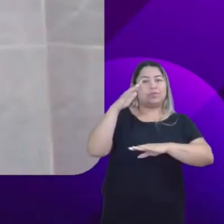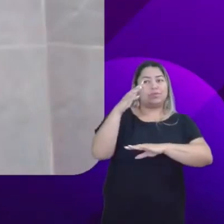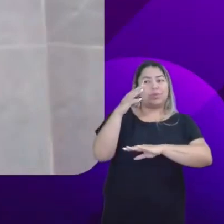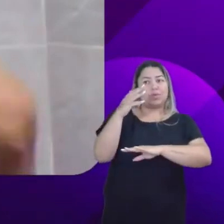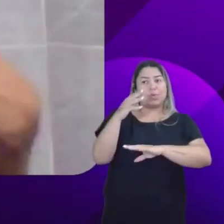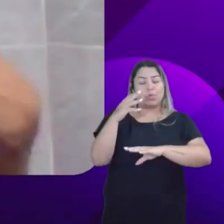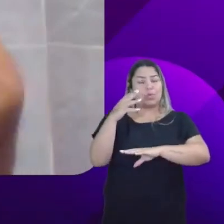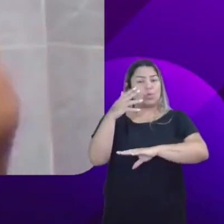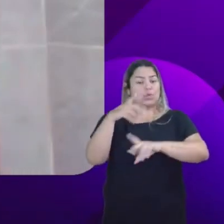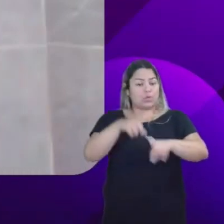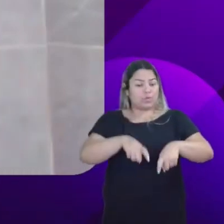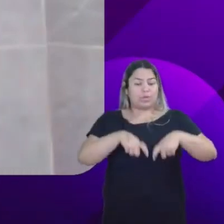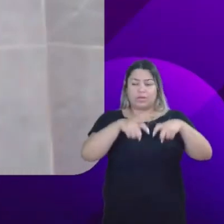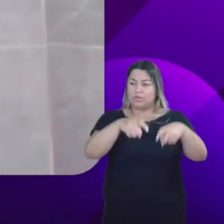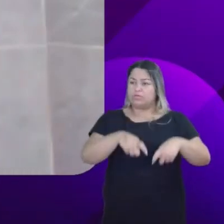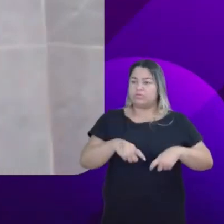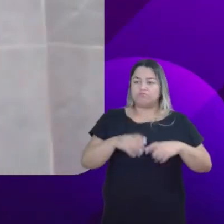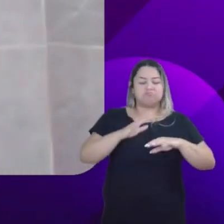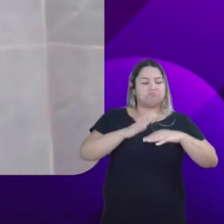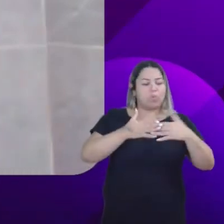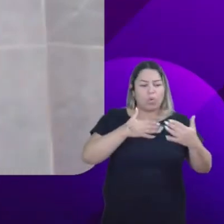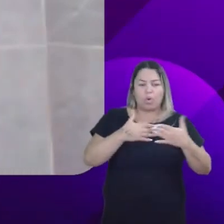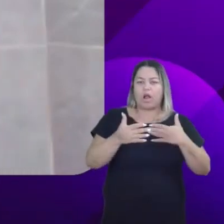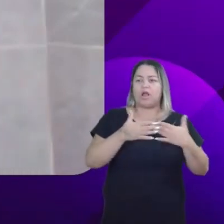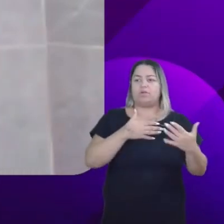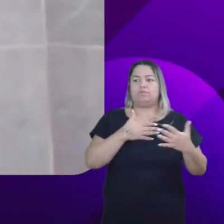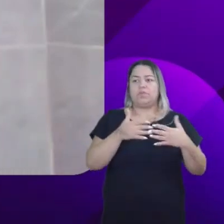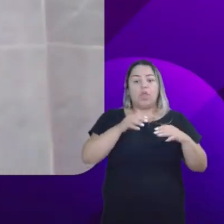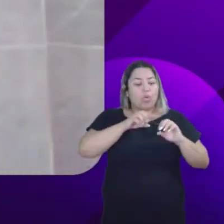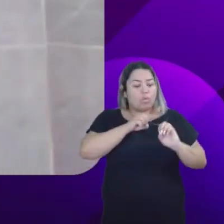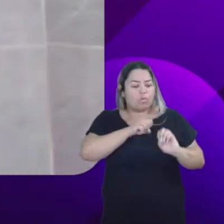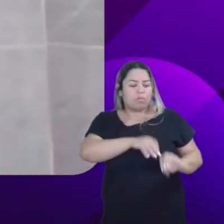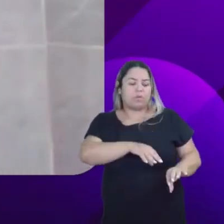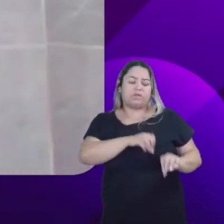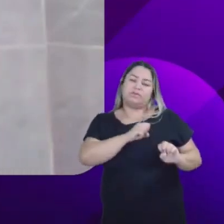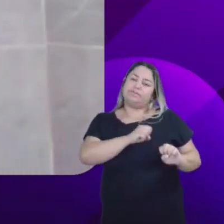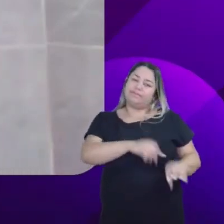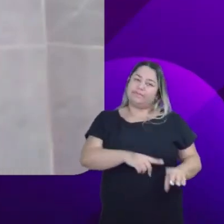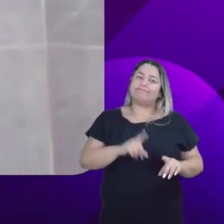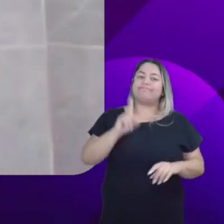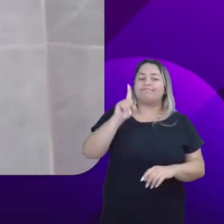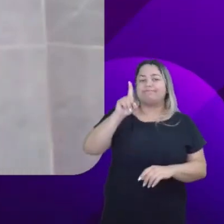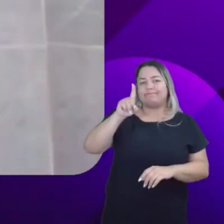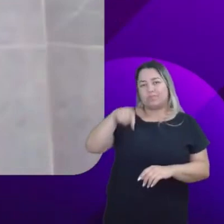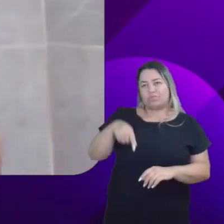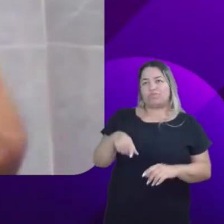não é qualquer educação. É uma educação que ela seja